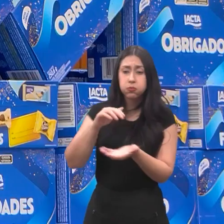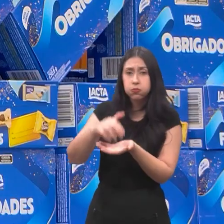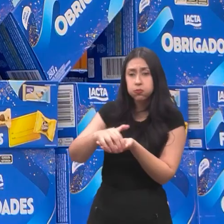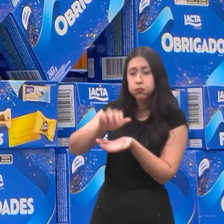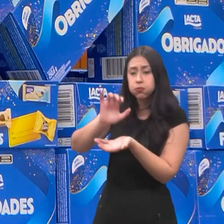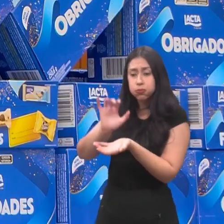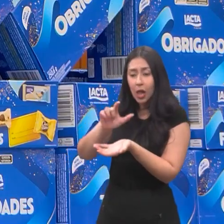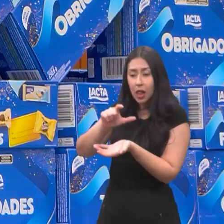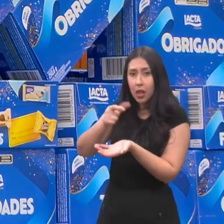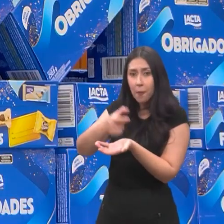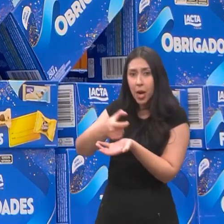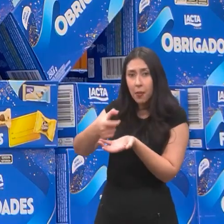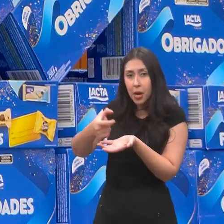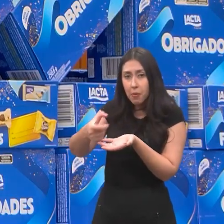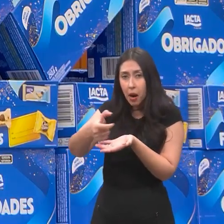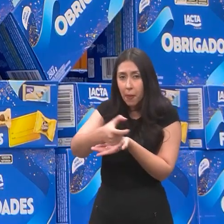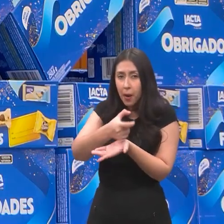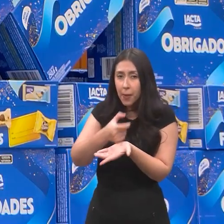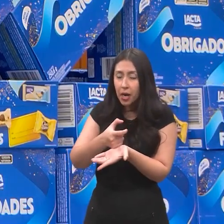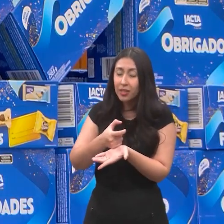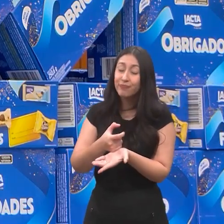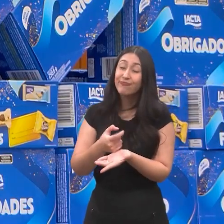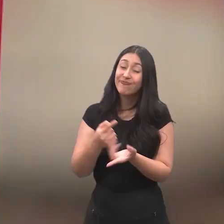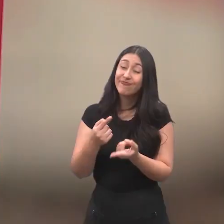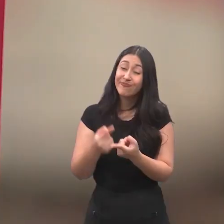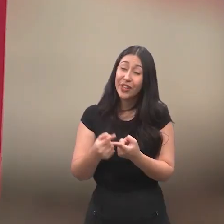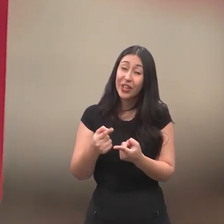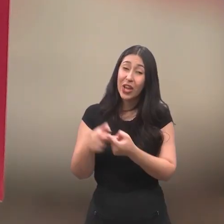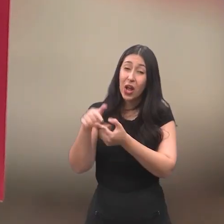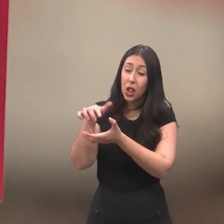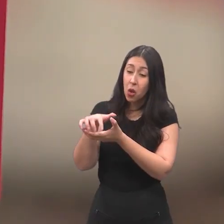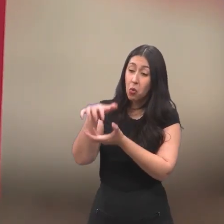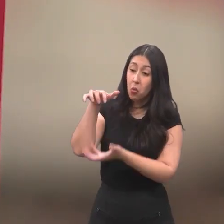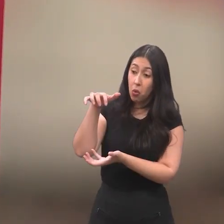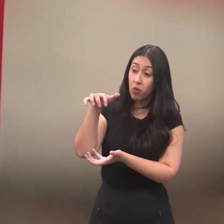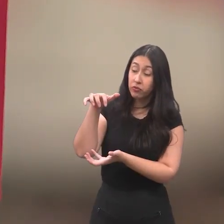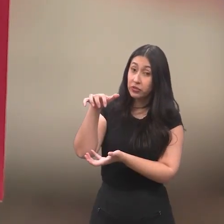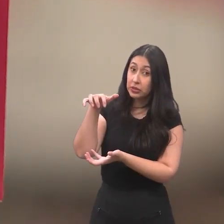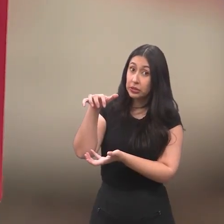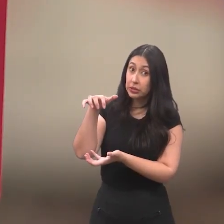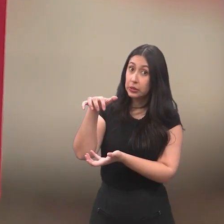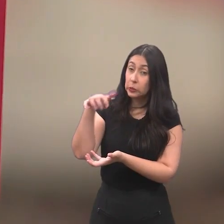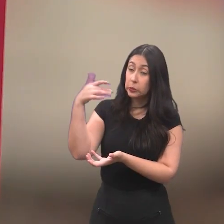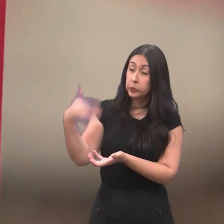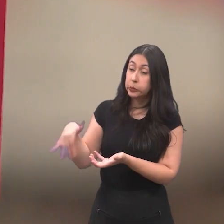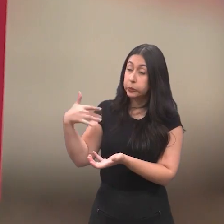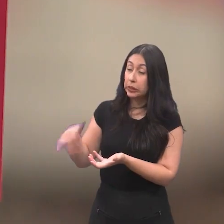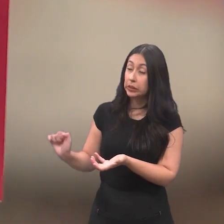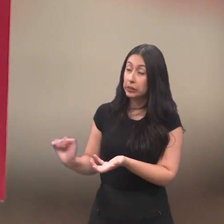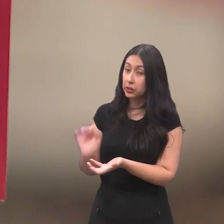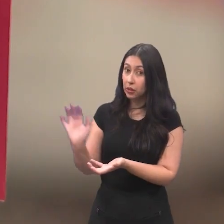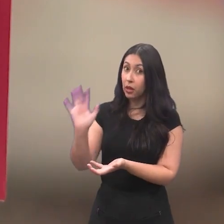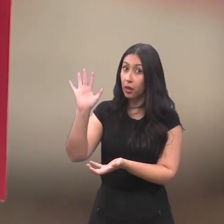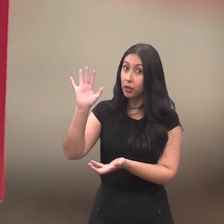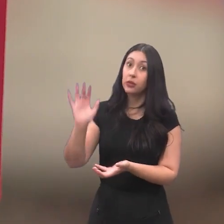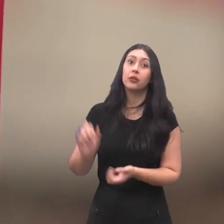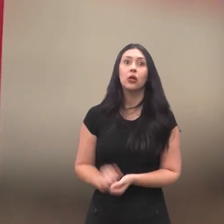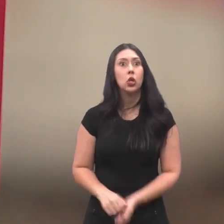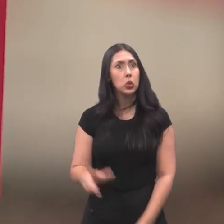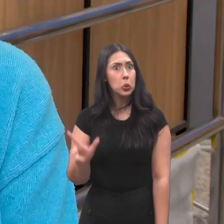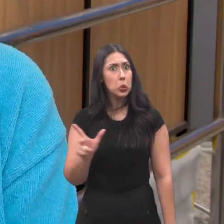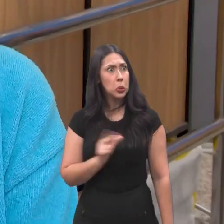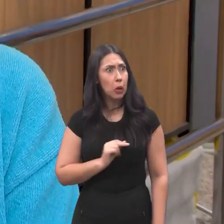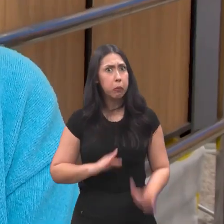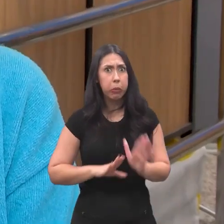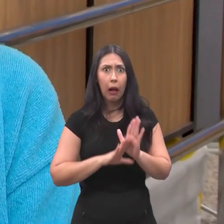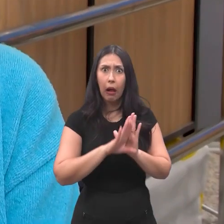outros formatos de chocolate como alternativa. É que os preços dos ovos tradicionais estão pesando no